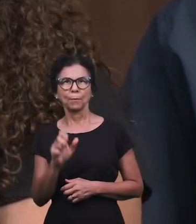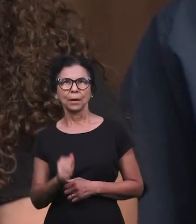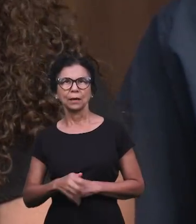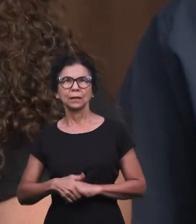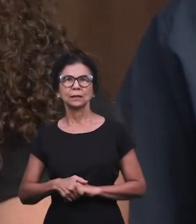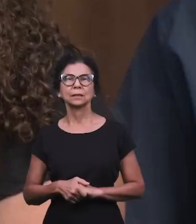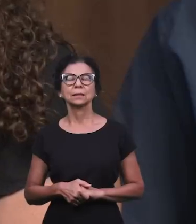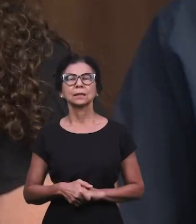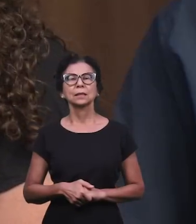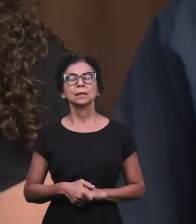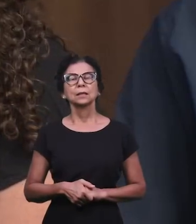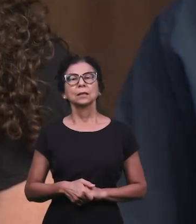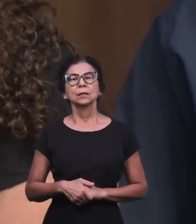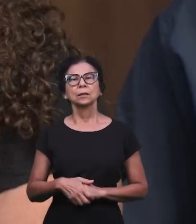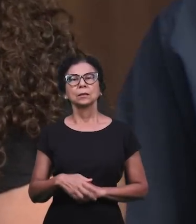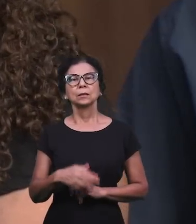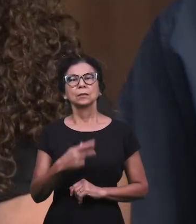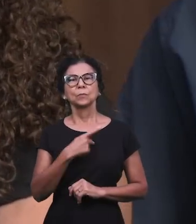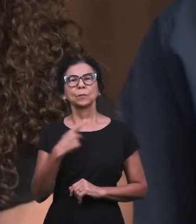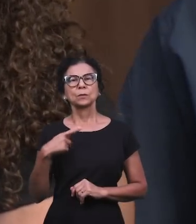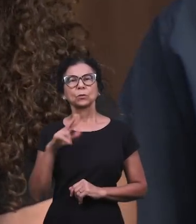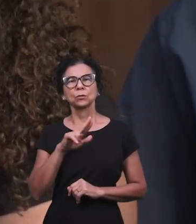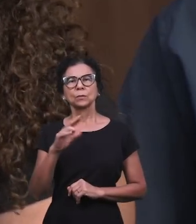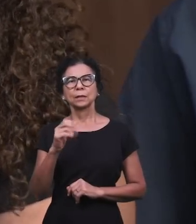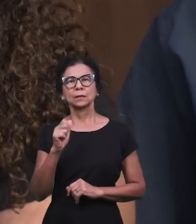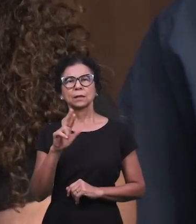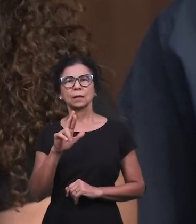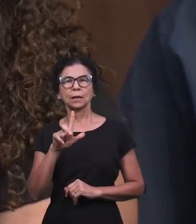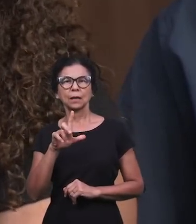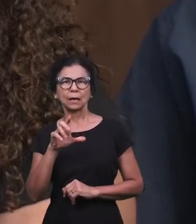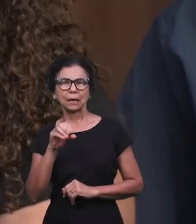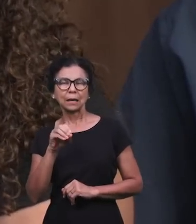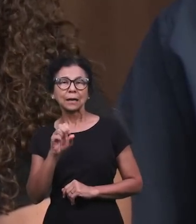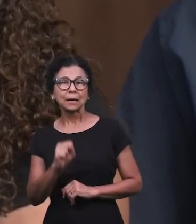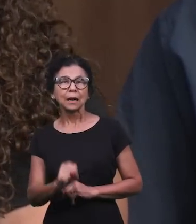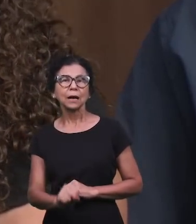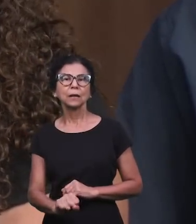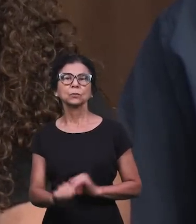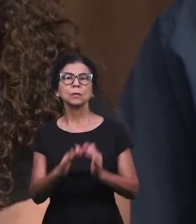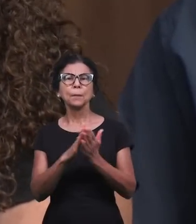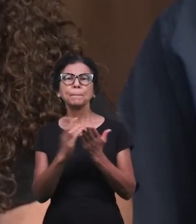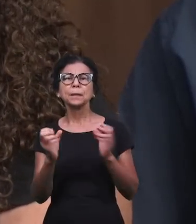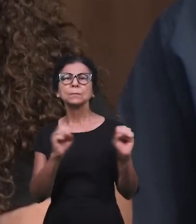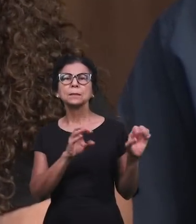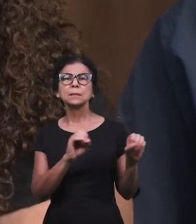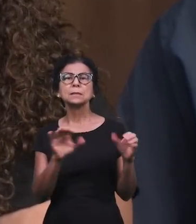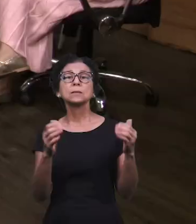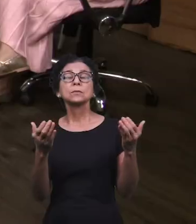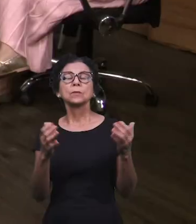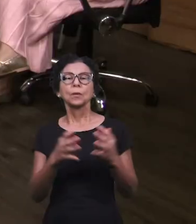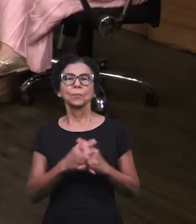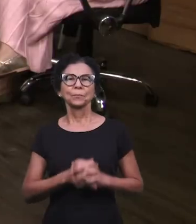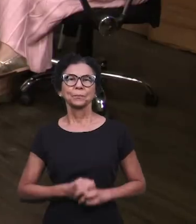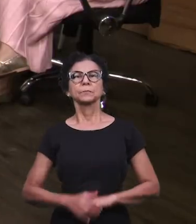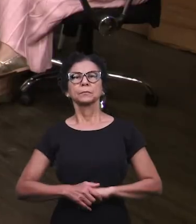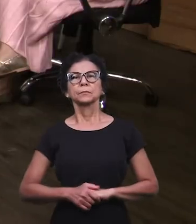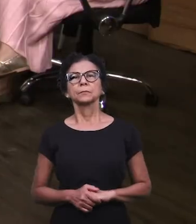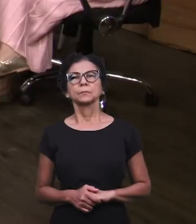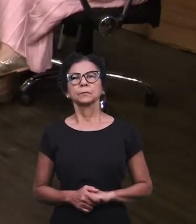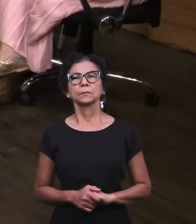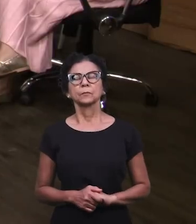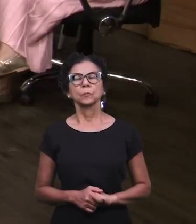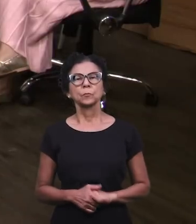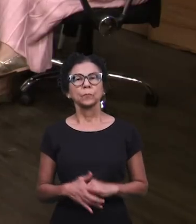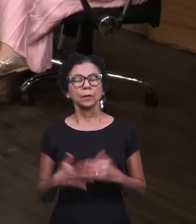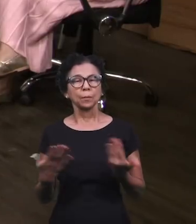Carlos Barbosa, pastor Carlos Barbosa. E eu gostaria de saber quais os ensinamentos que a Bíblia nos traz sobre a mágoa. Bem, há um